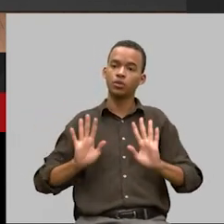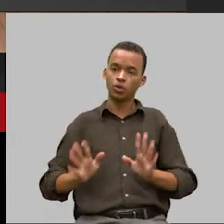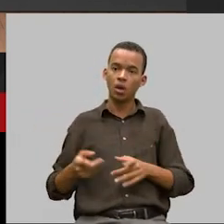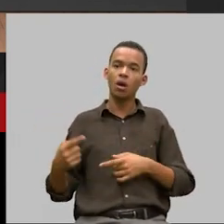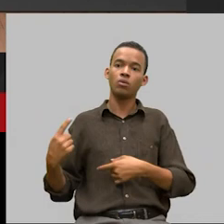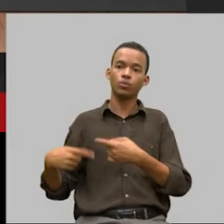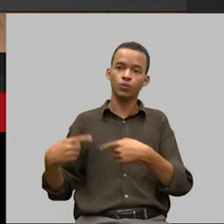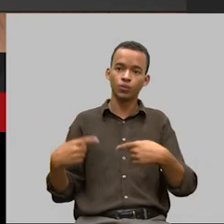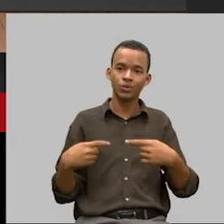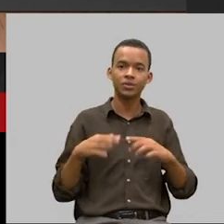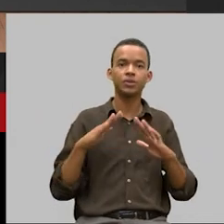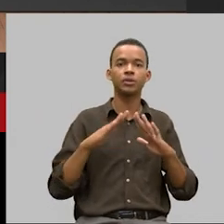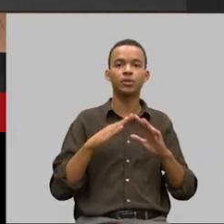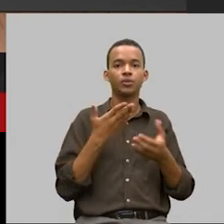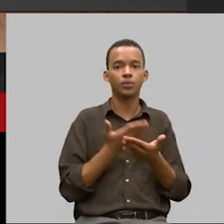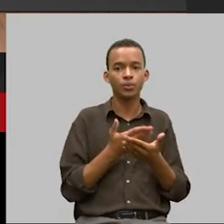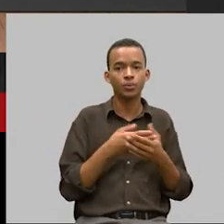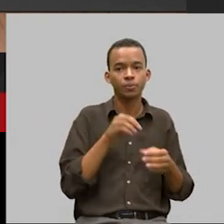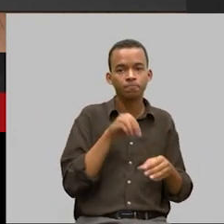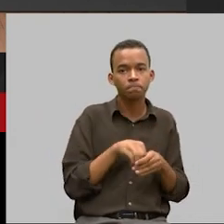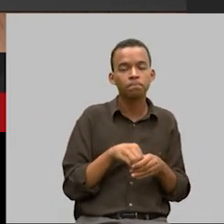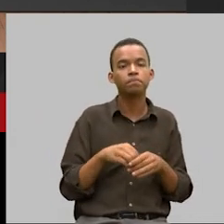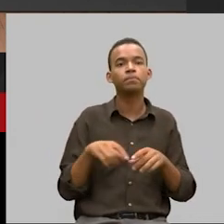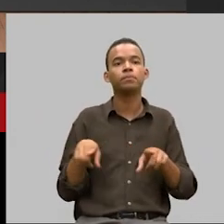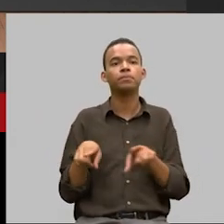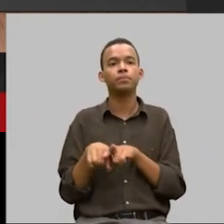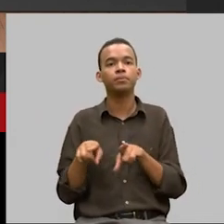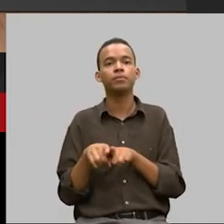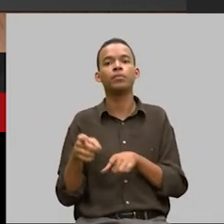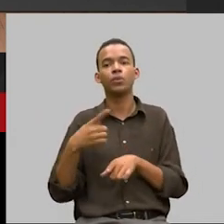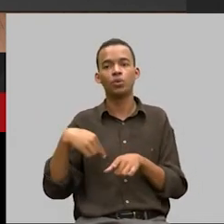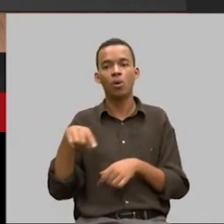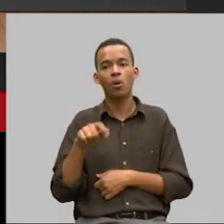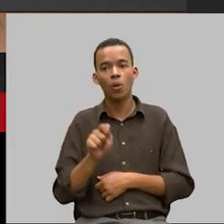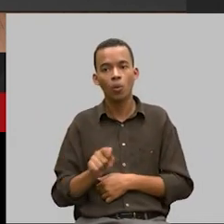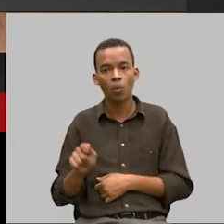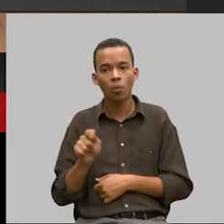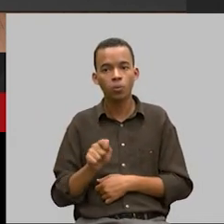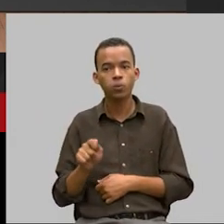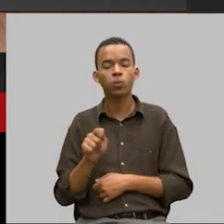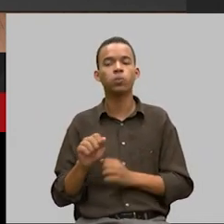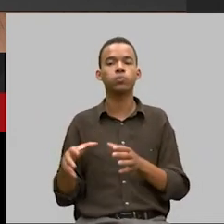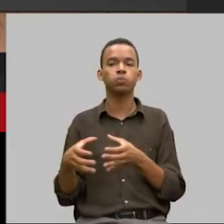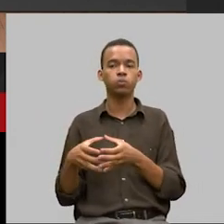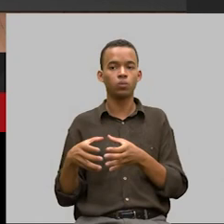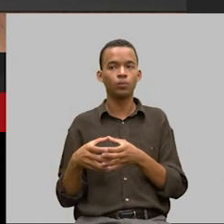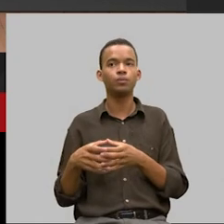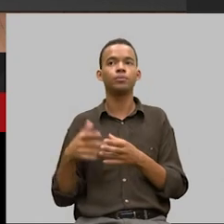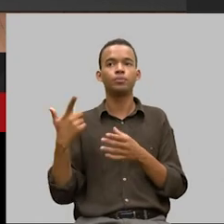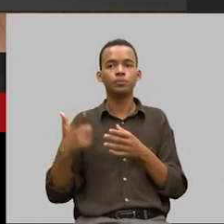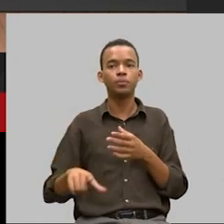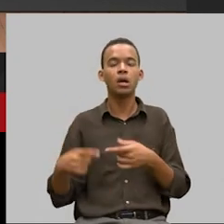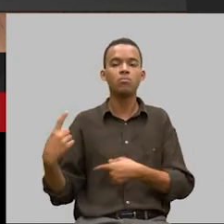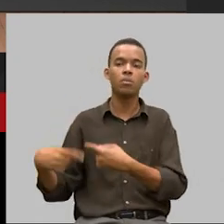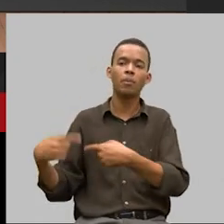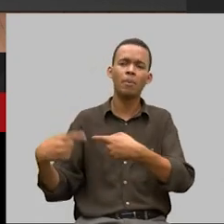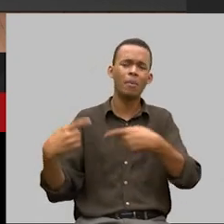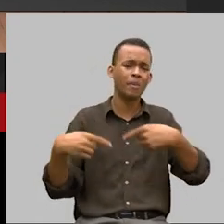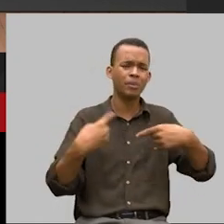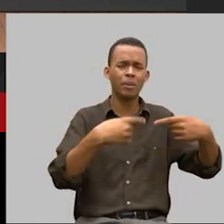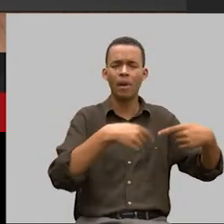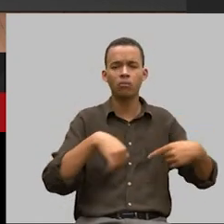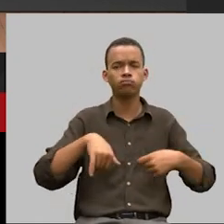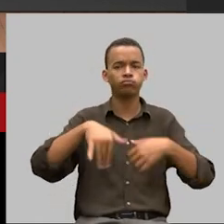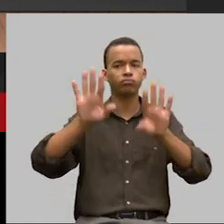turmas lá na escola e discutindo com as nossas associações comunitárias e discutindo para tudo quant canto